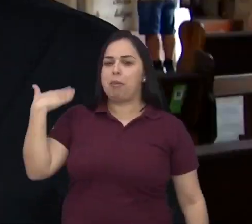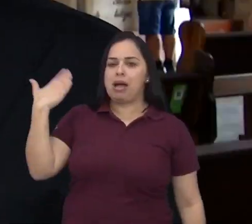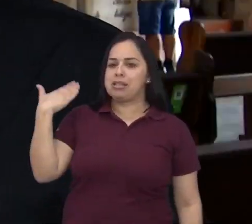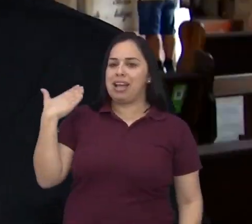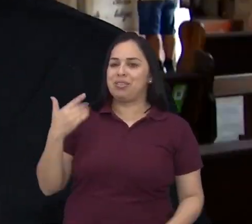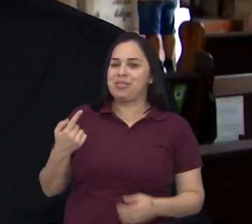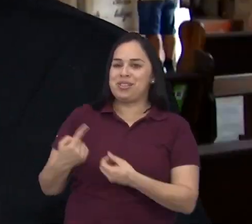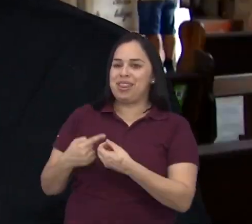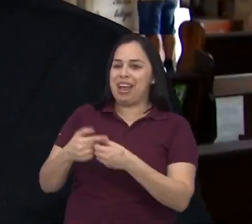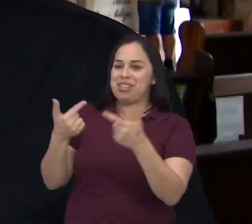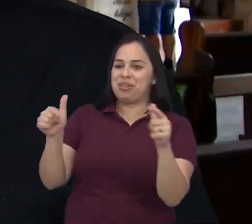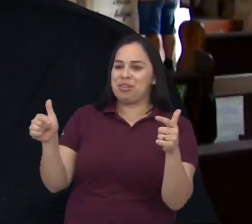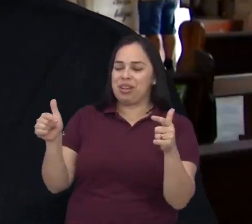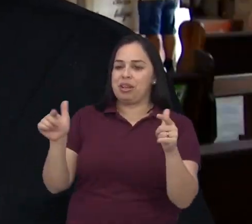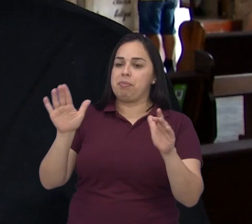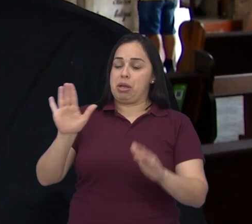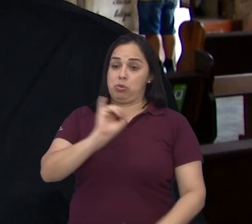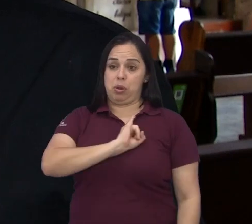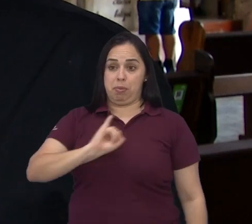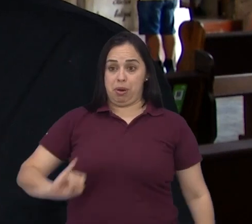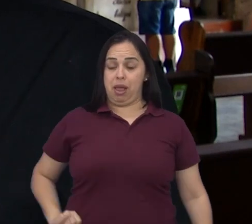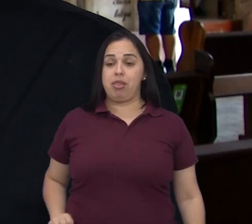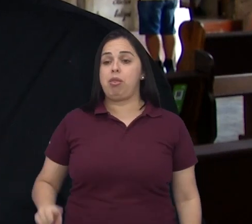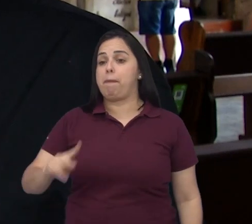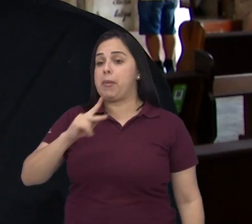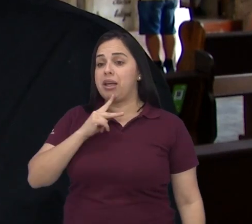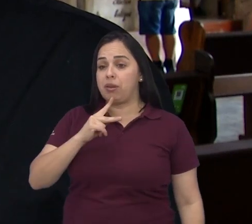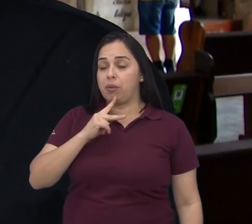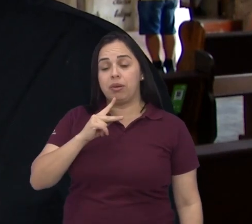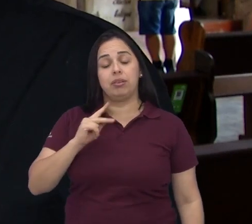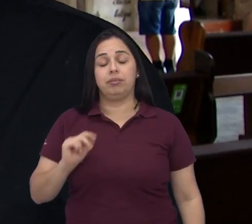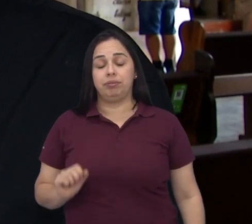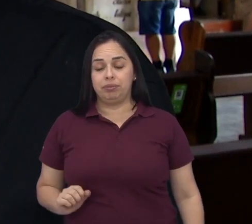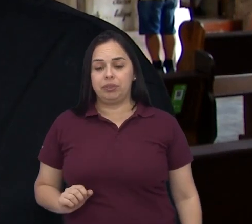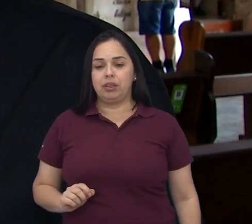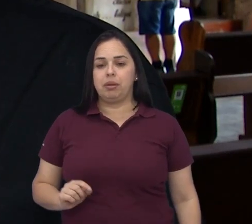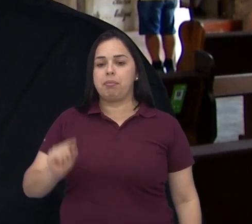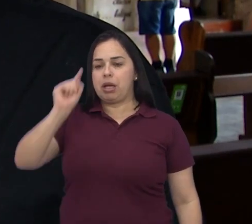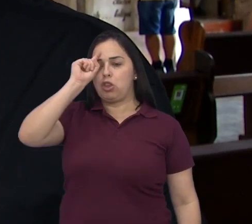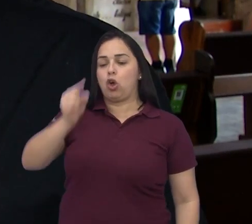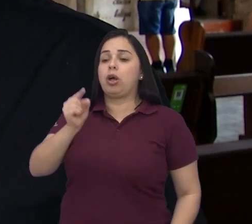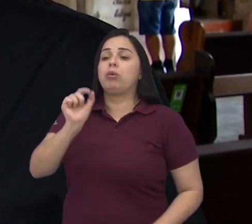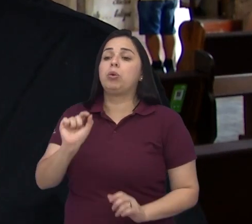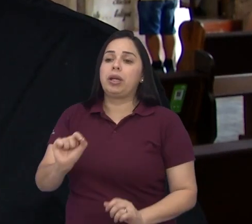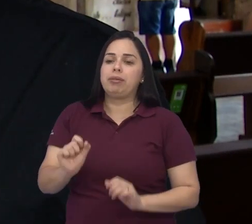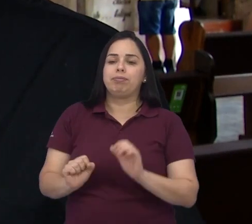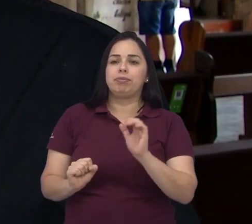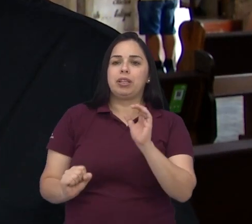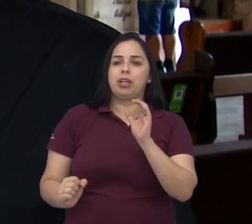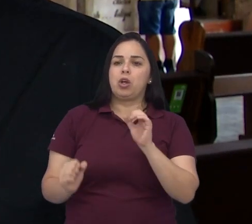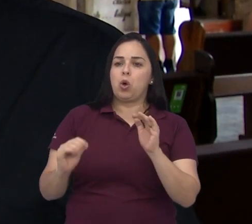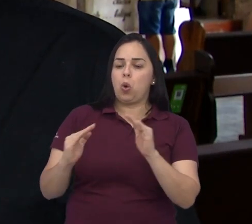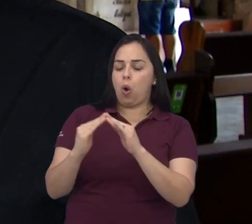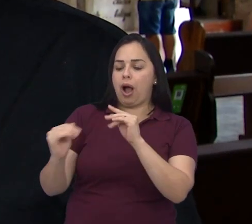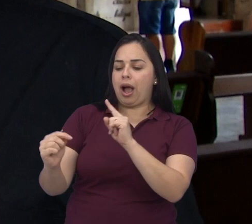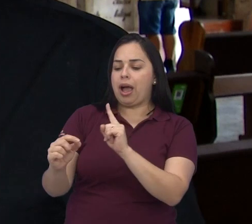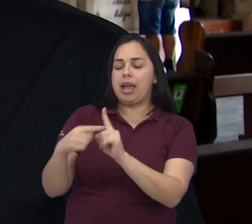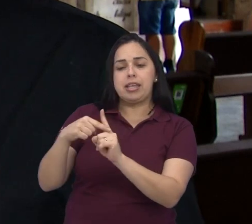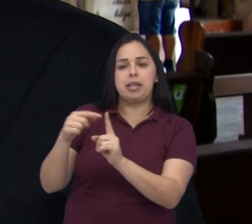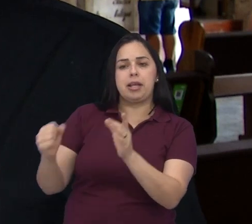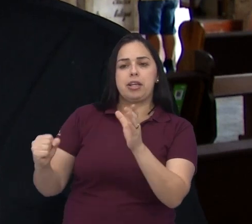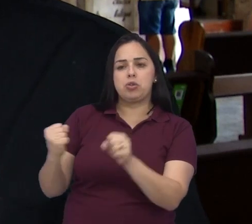Nem existia a cidade e o imperador Dom Pedro I mandou que se construísse